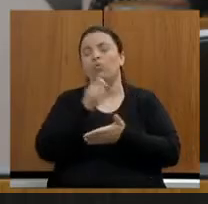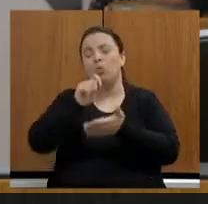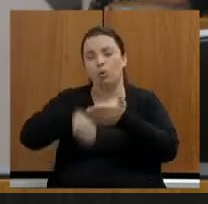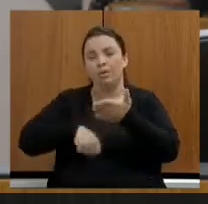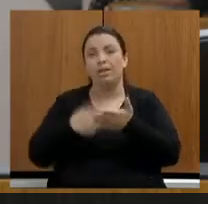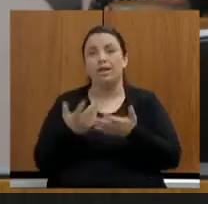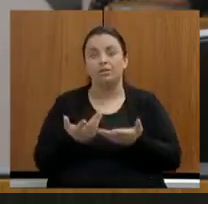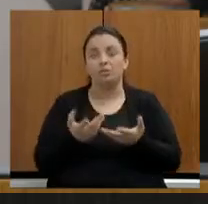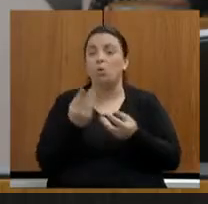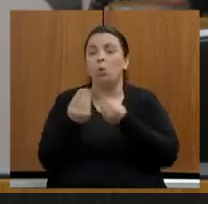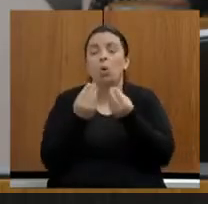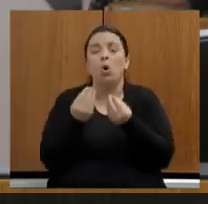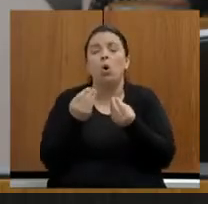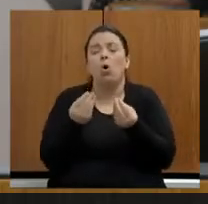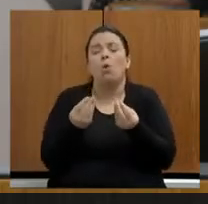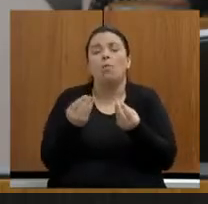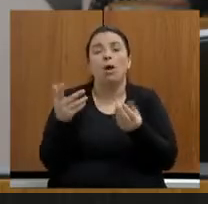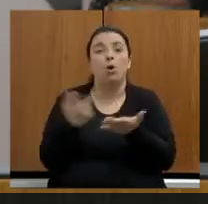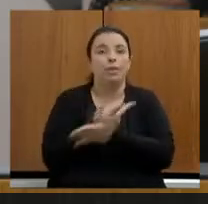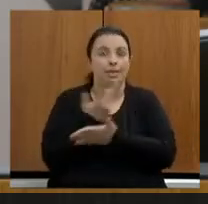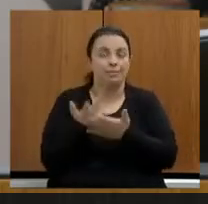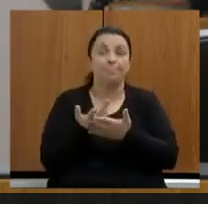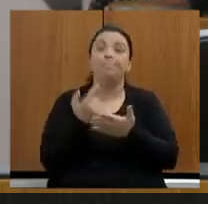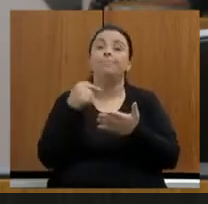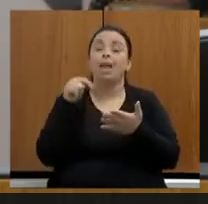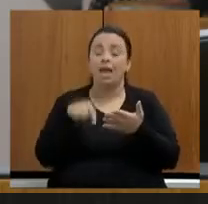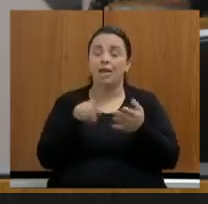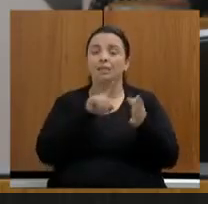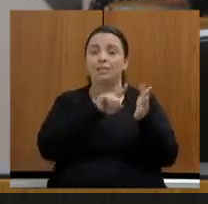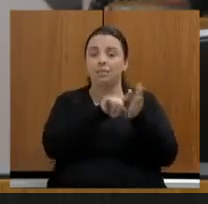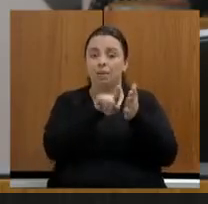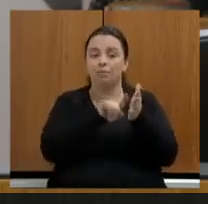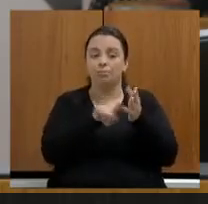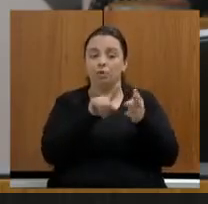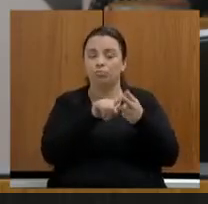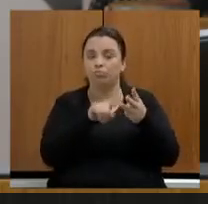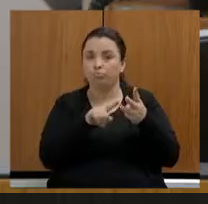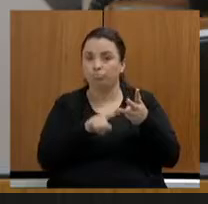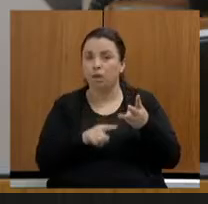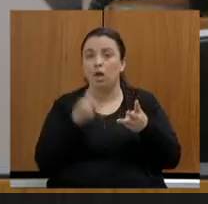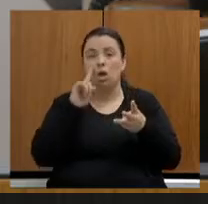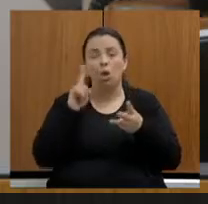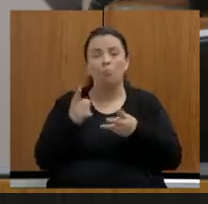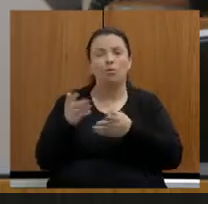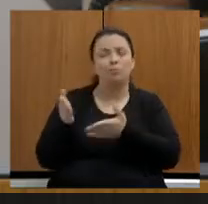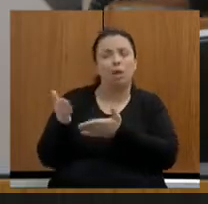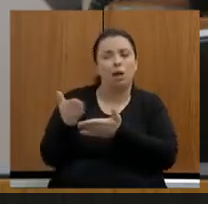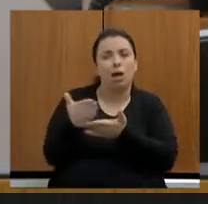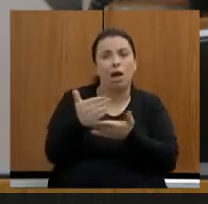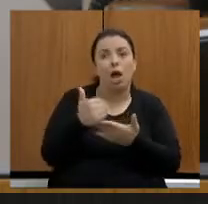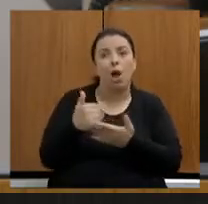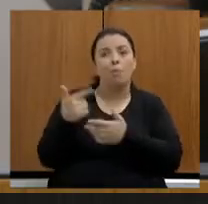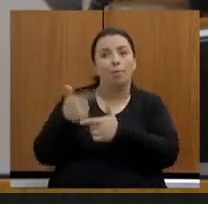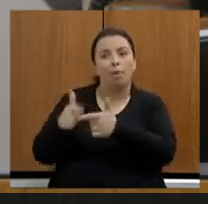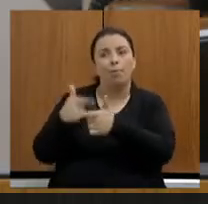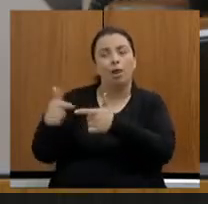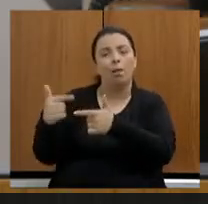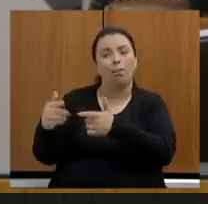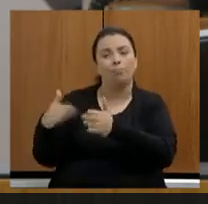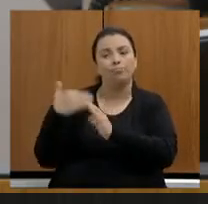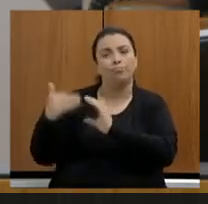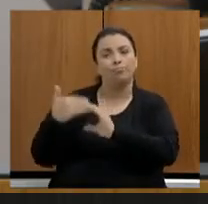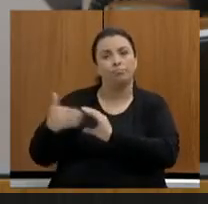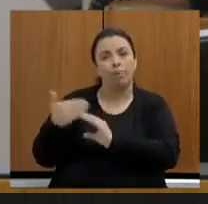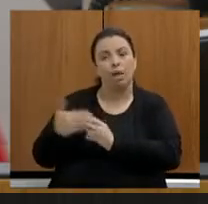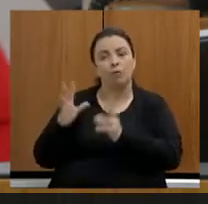é esses são as questões trazidas aqui por querer fazer uma síntese dos problemas que não chegaram para que nós possamos